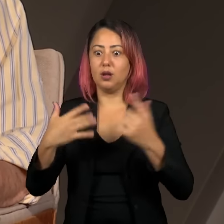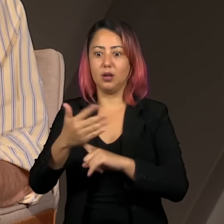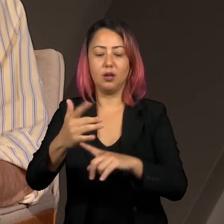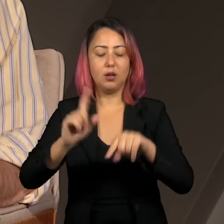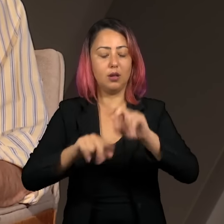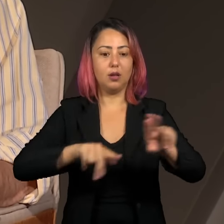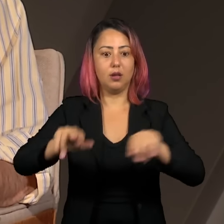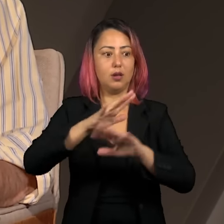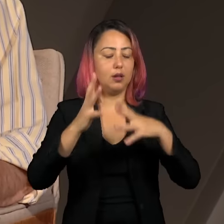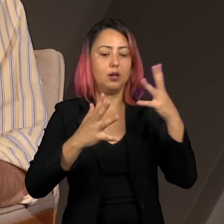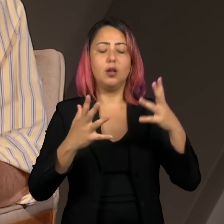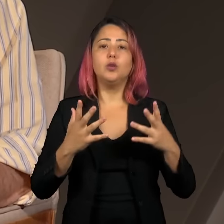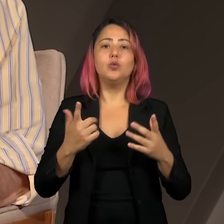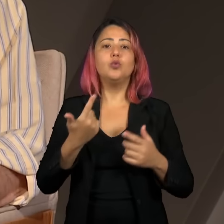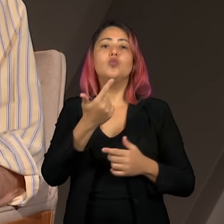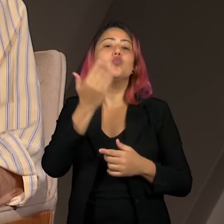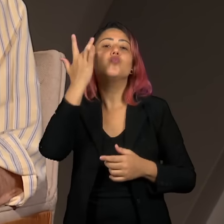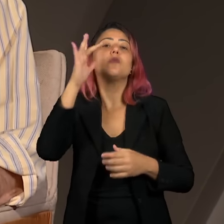totalmente